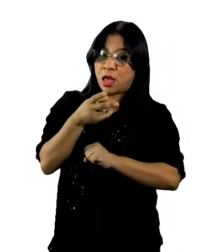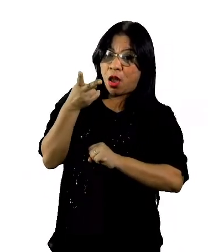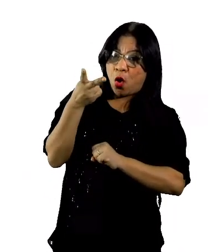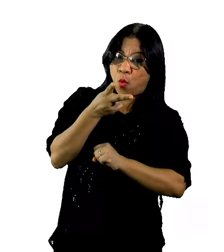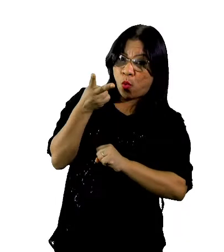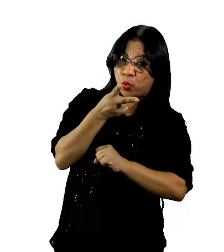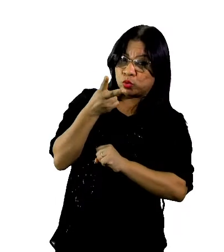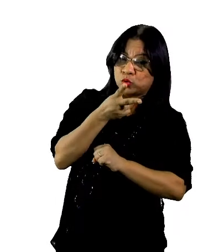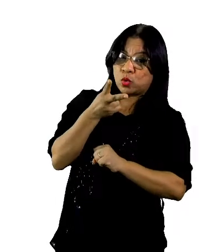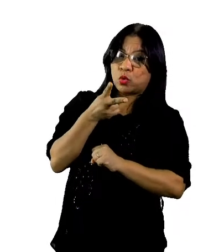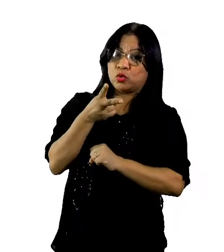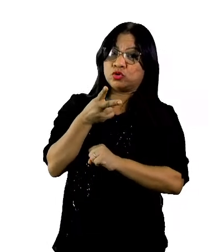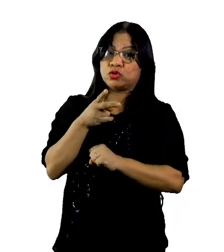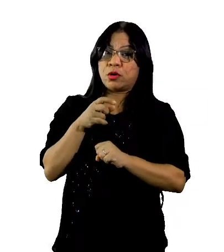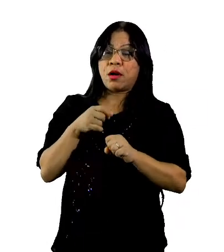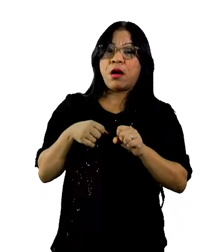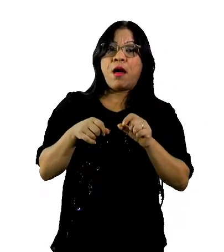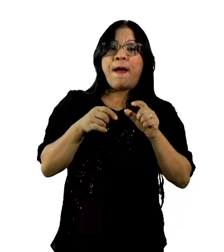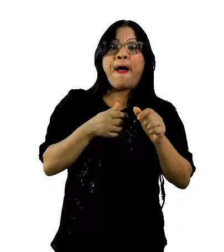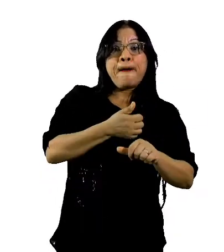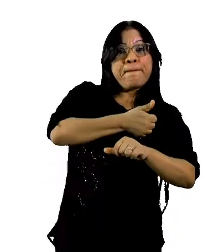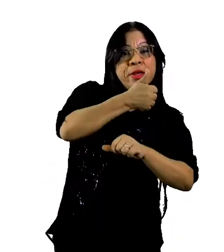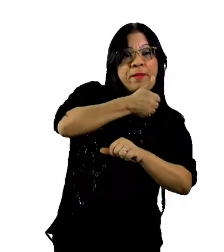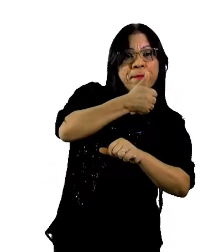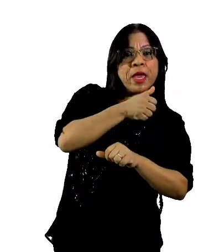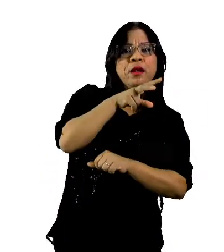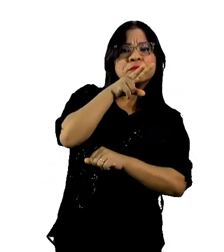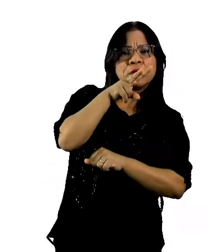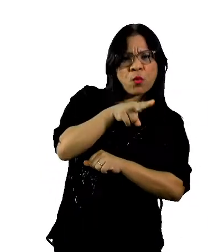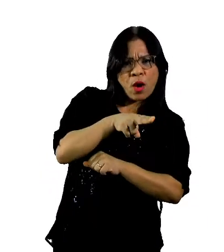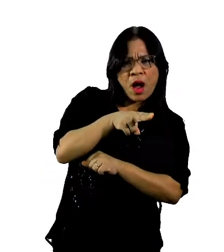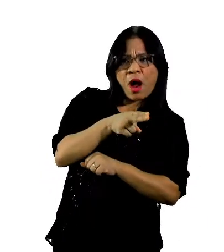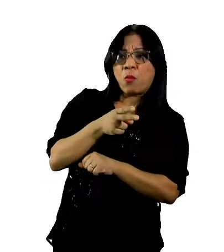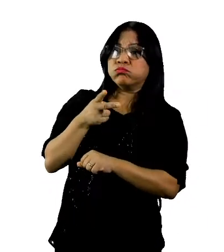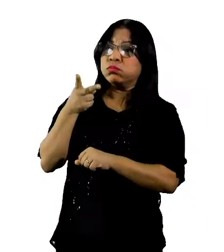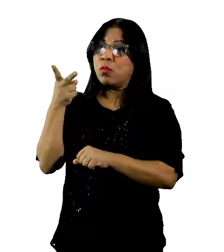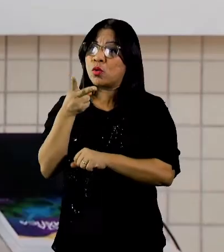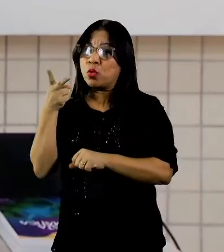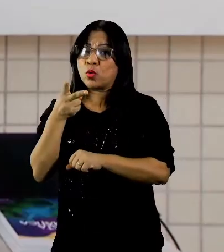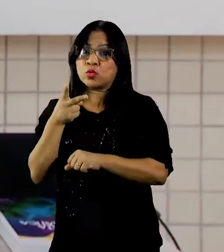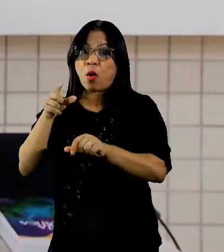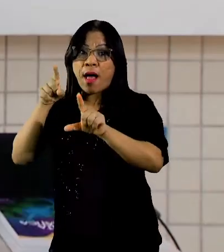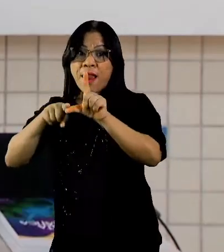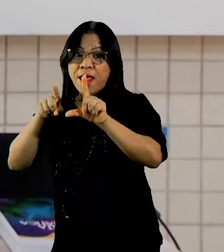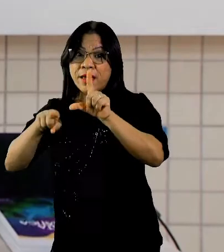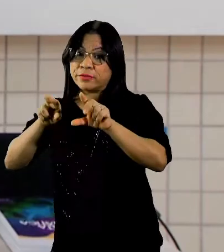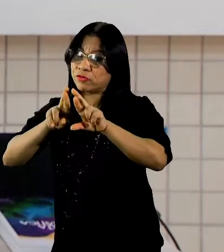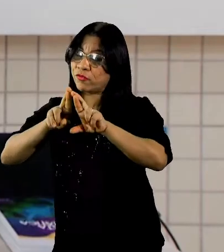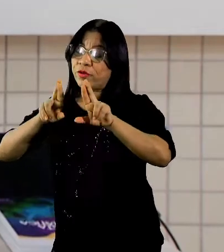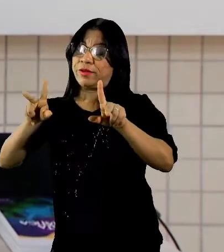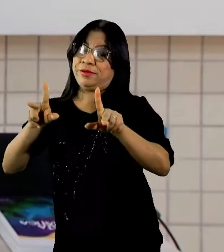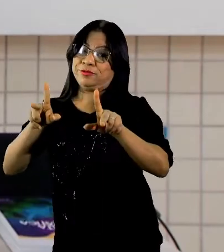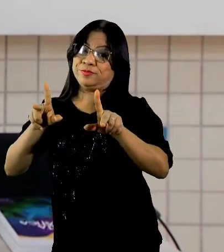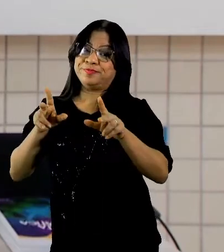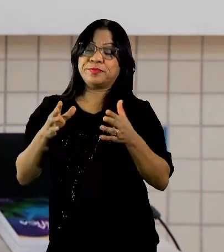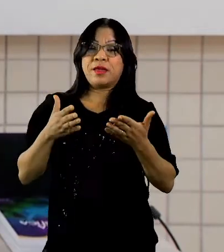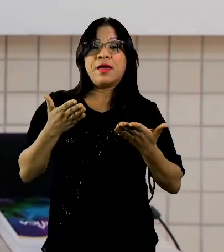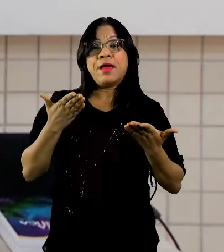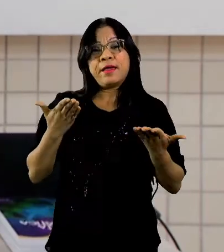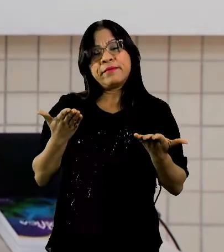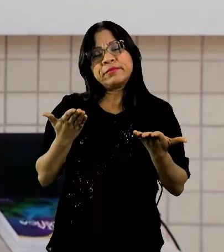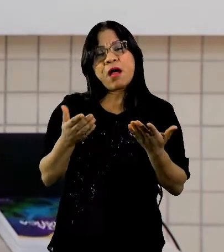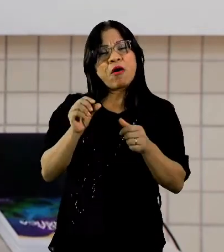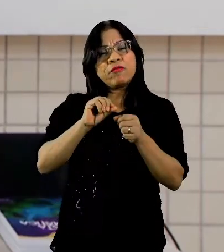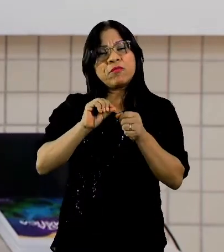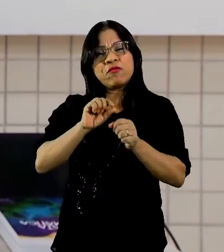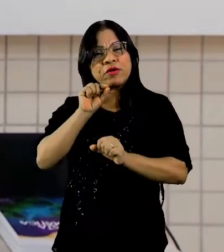dois últimos não são semelhantes. Tranquilo, pessoal, tranquilo demais. Vamos então para o que a gente vai fazer com isso. Dado